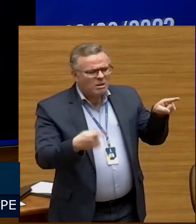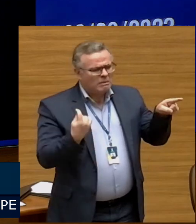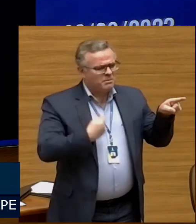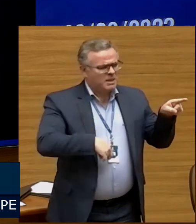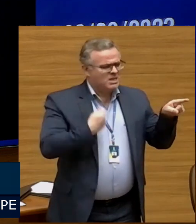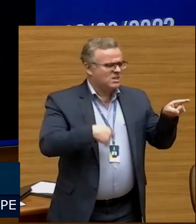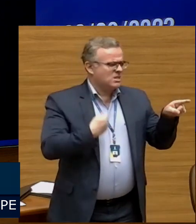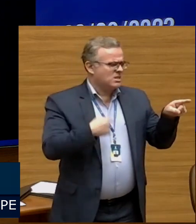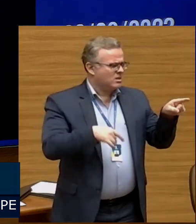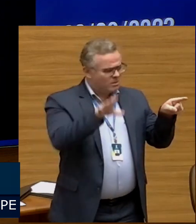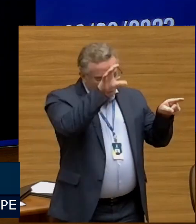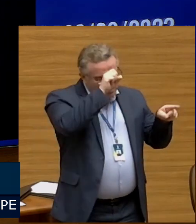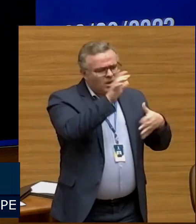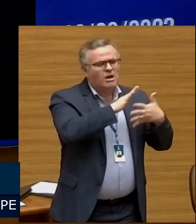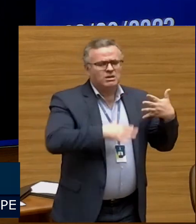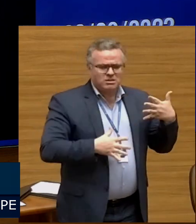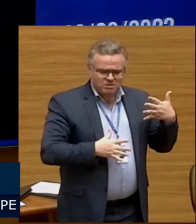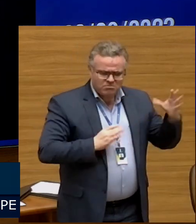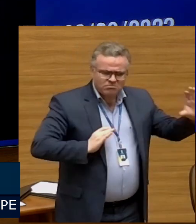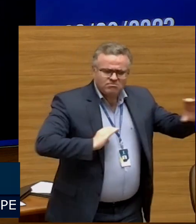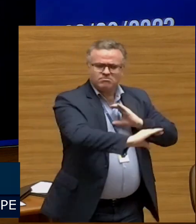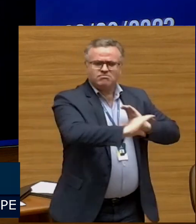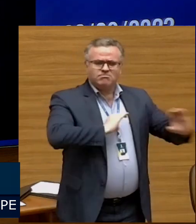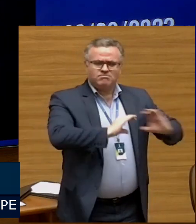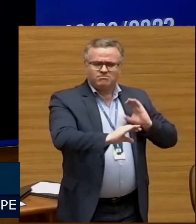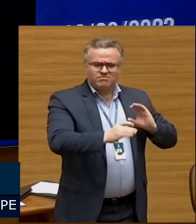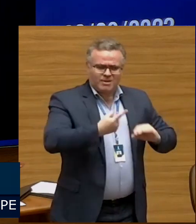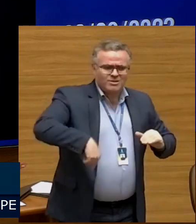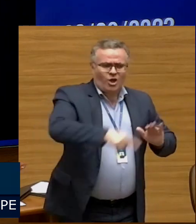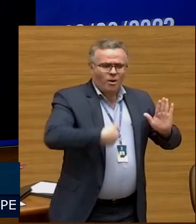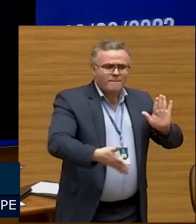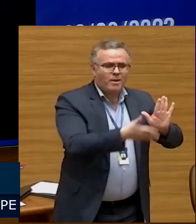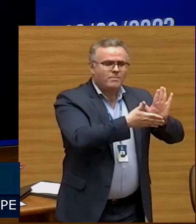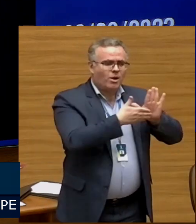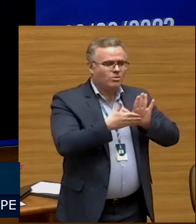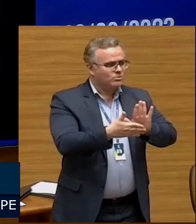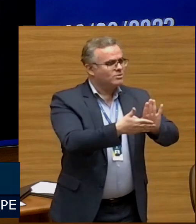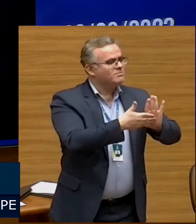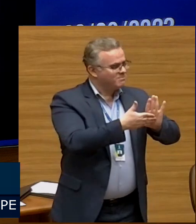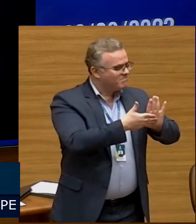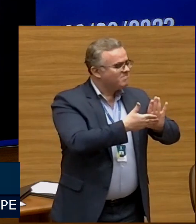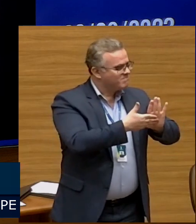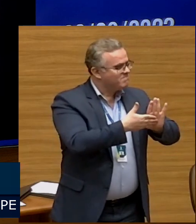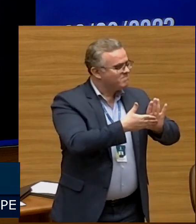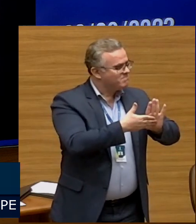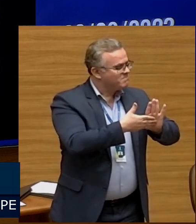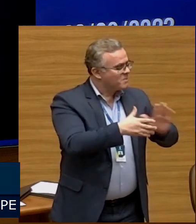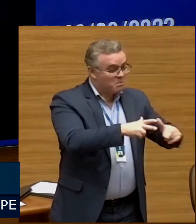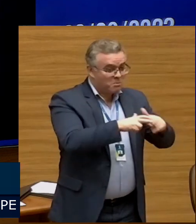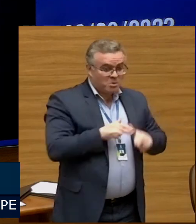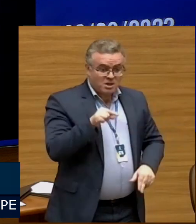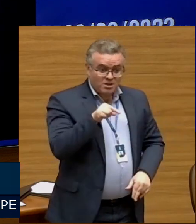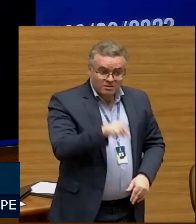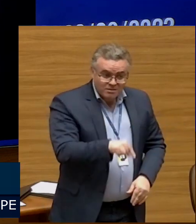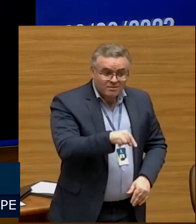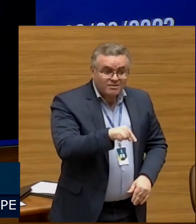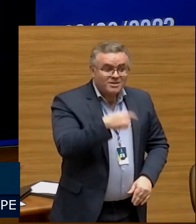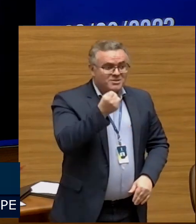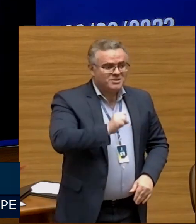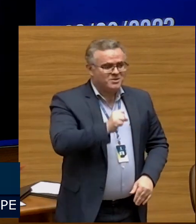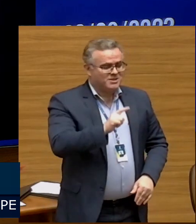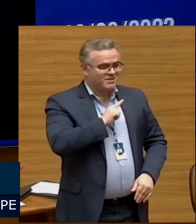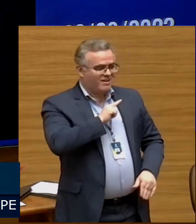e devem aprender língua de sinais. Essa é a nossa proposta, né? E nós temos aqui no Estado a